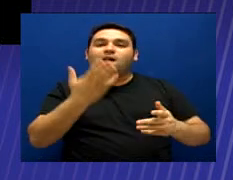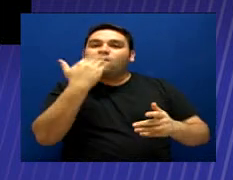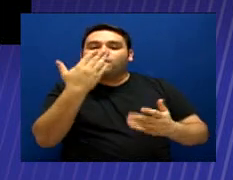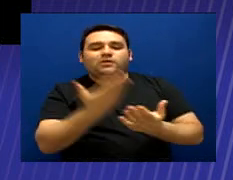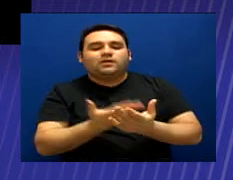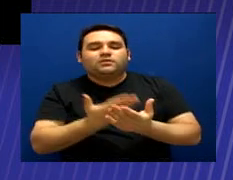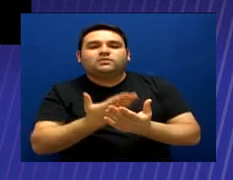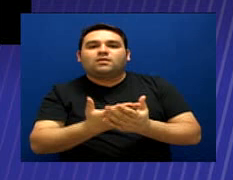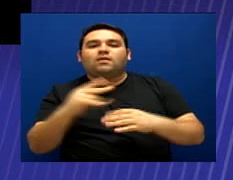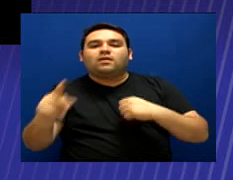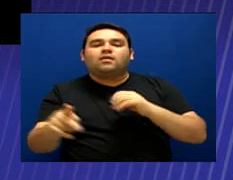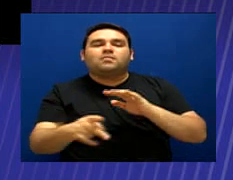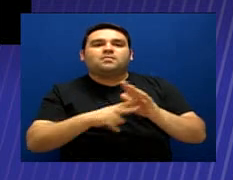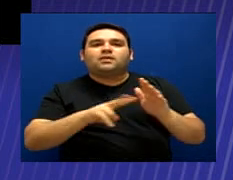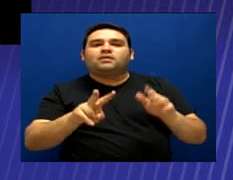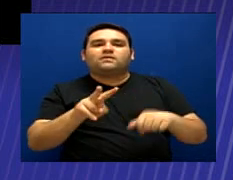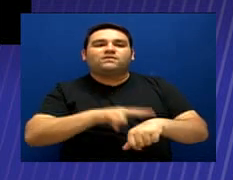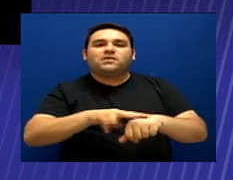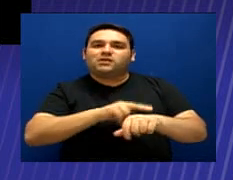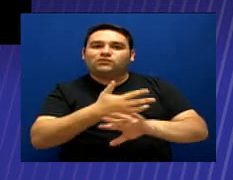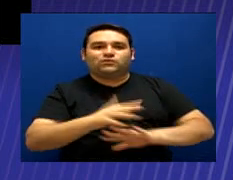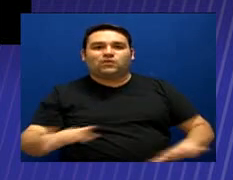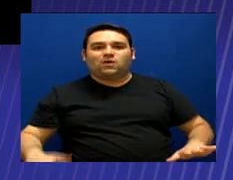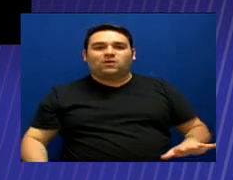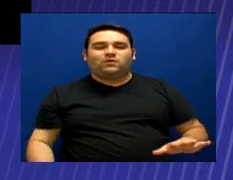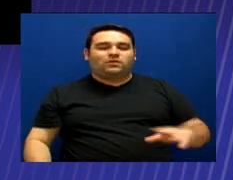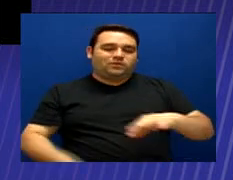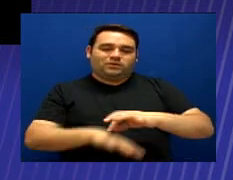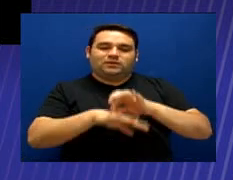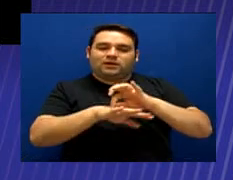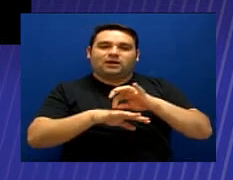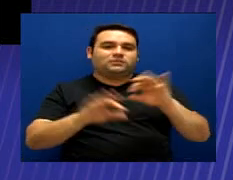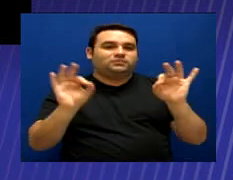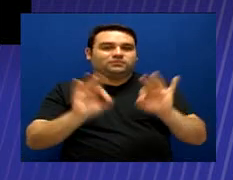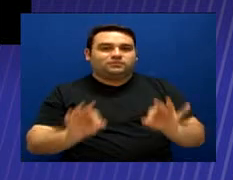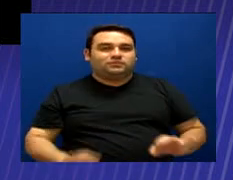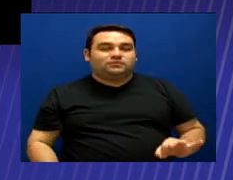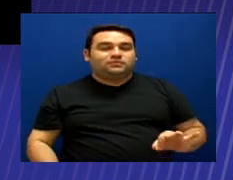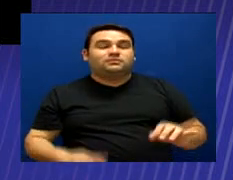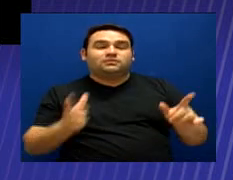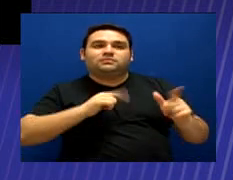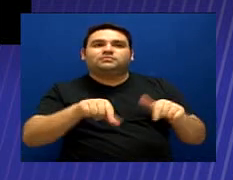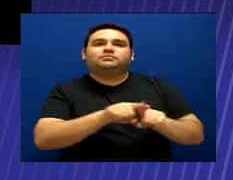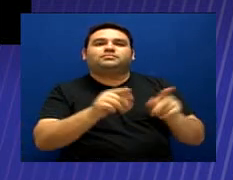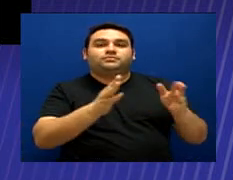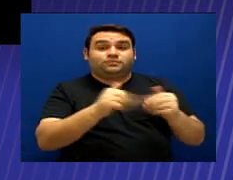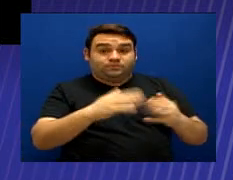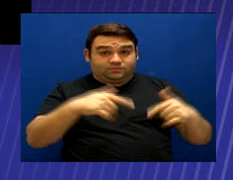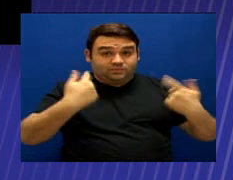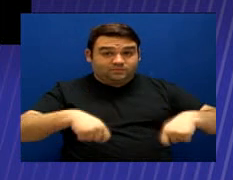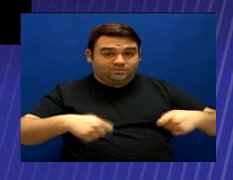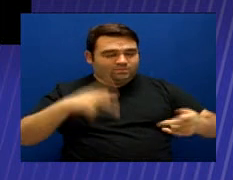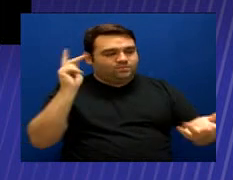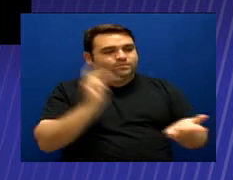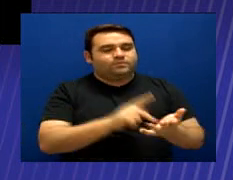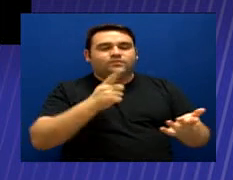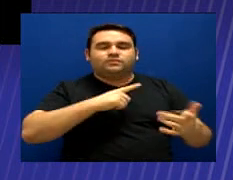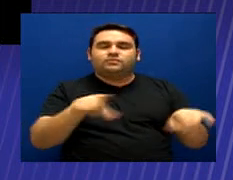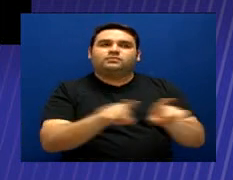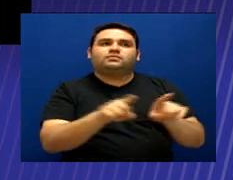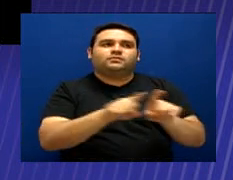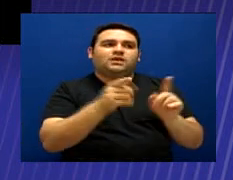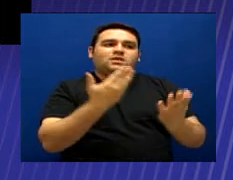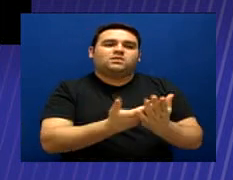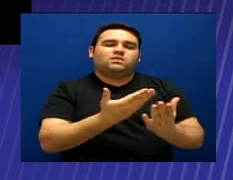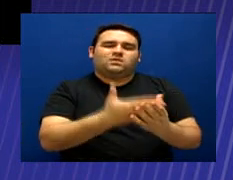merenda vegetariana. Há também essa reivindicação e que deveria realmente ter essa opção